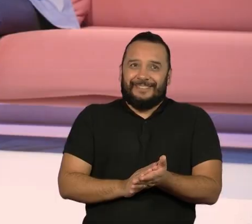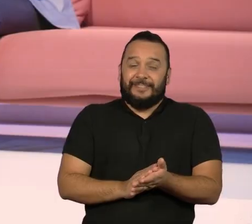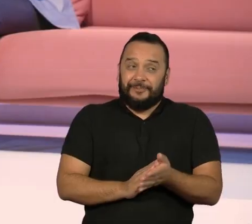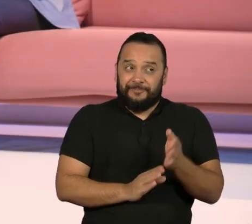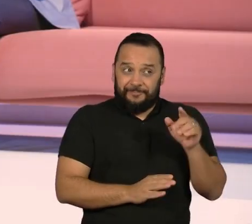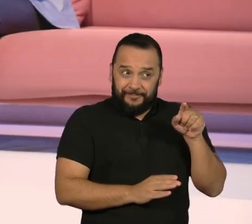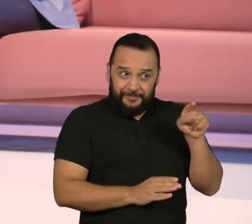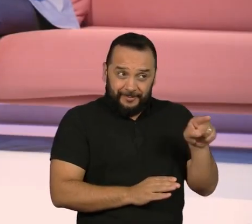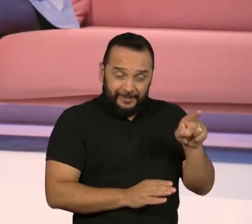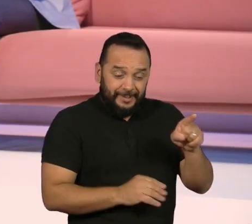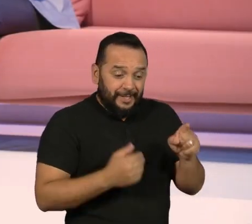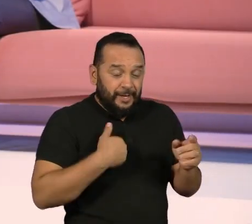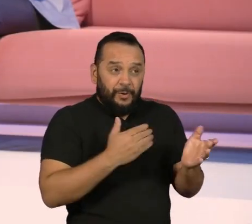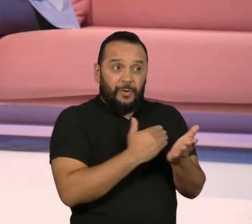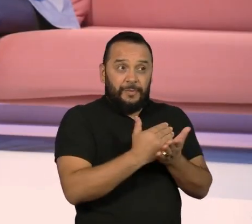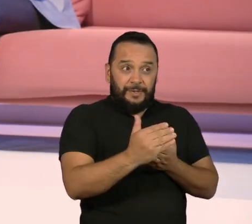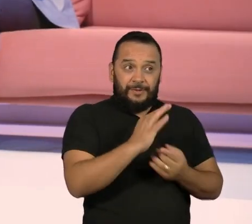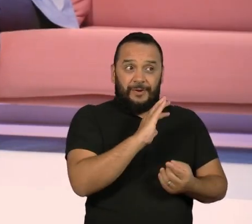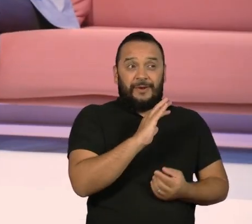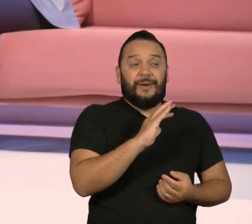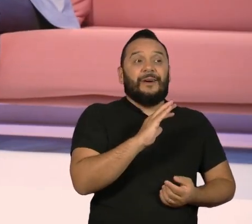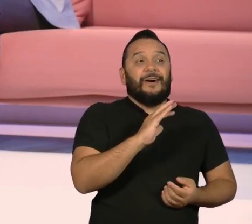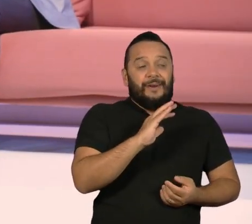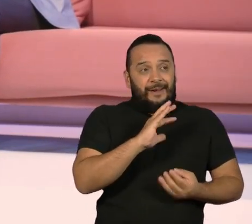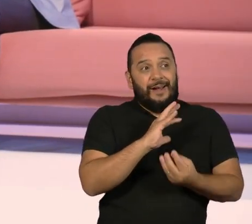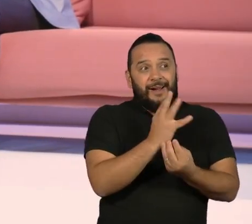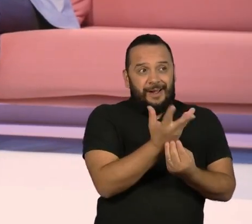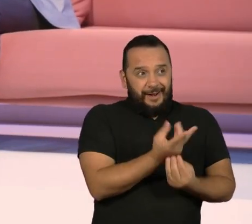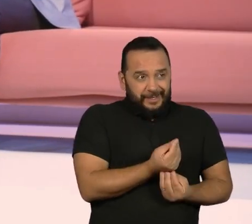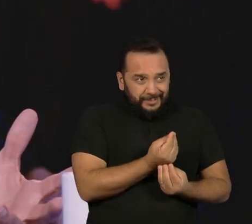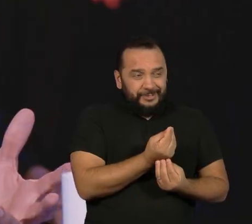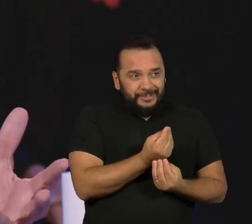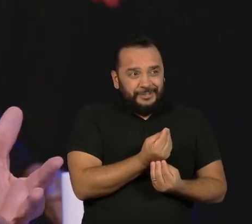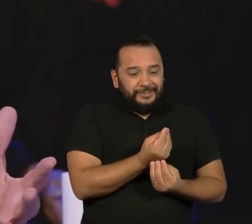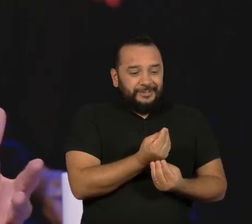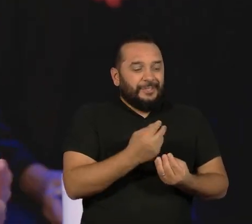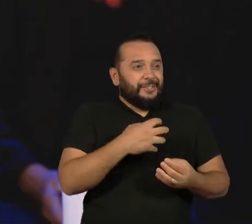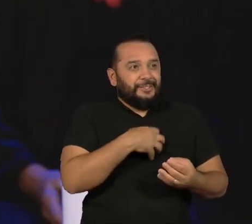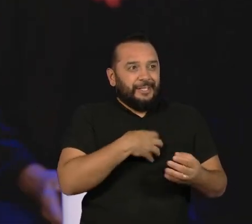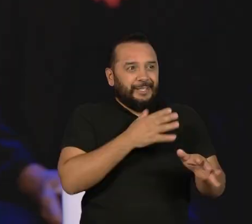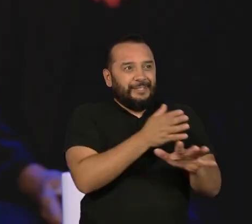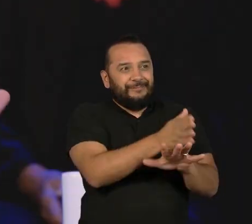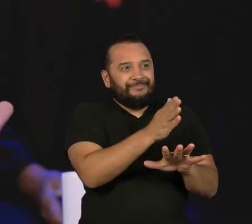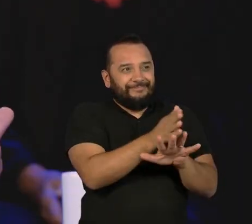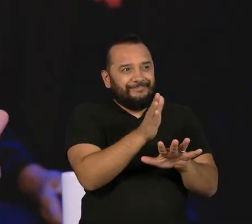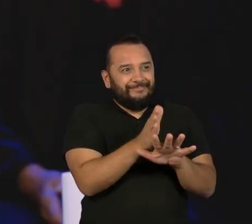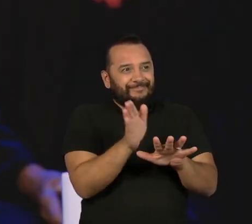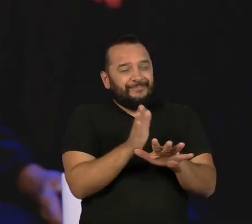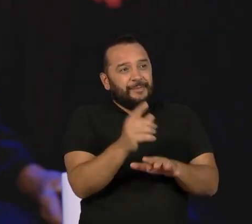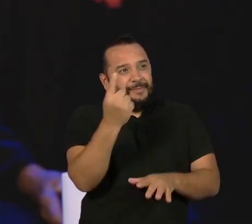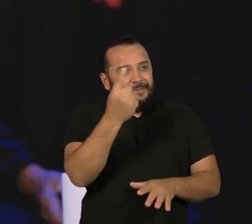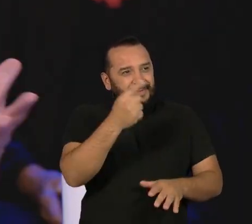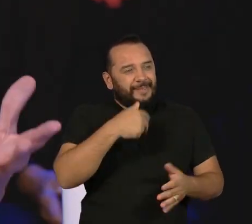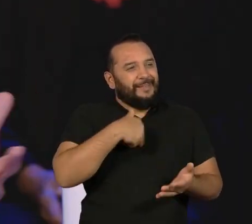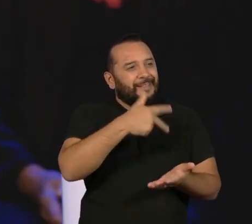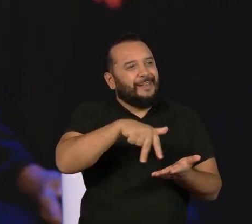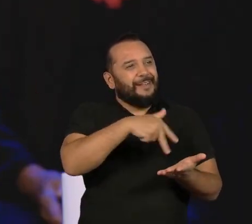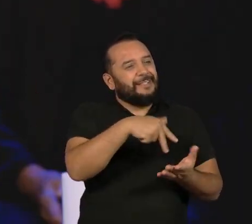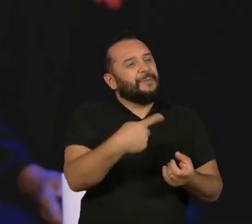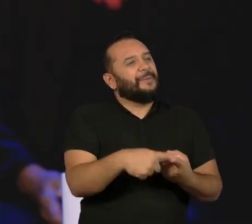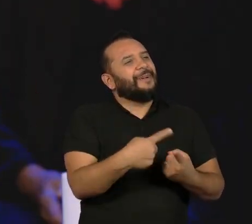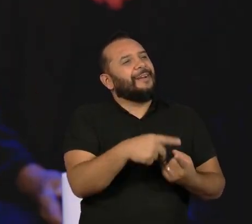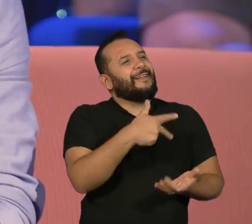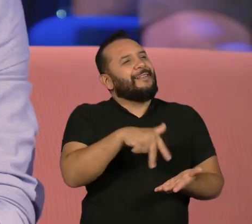você começou a arte, hoje você faz arte de múltiplas maneiras, mas primeiro a dança que te ganhou, né? Por que a dança?